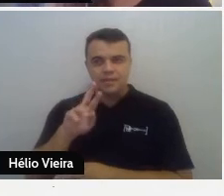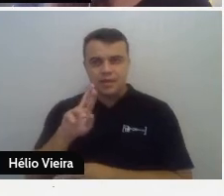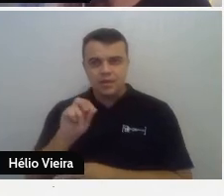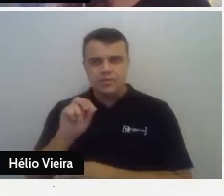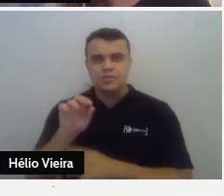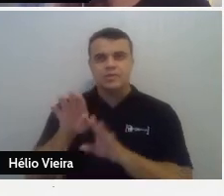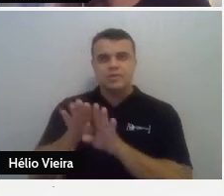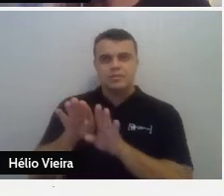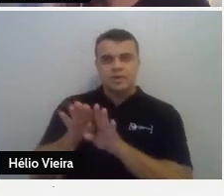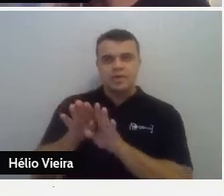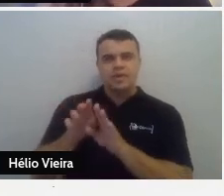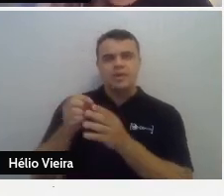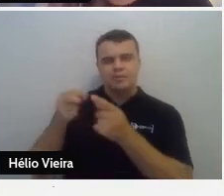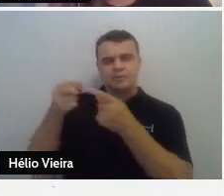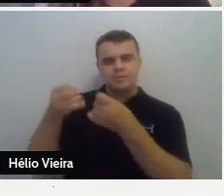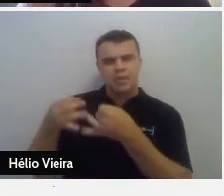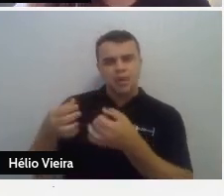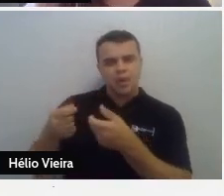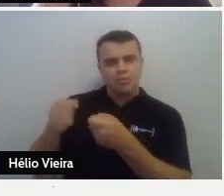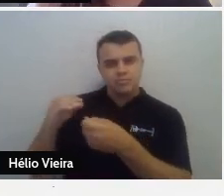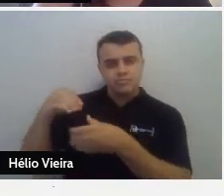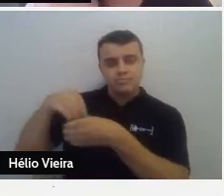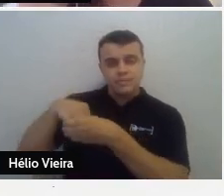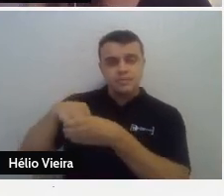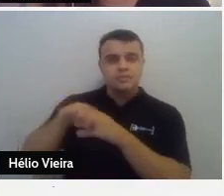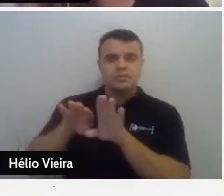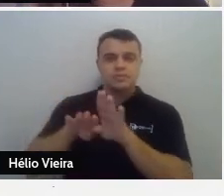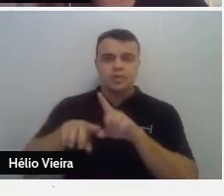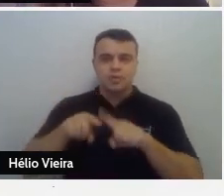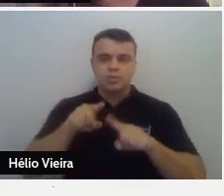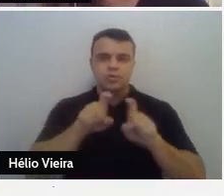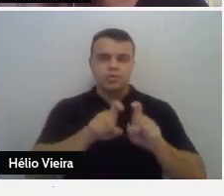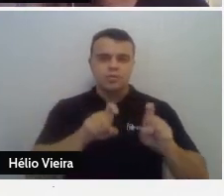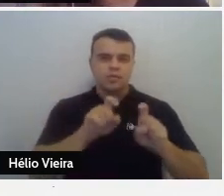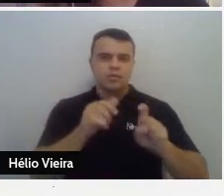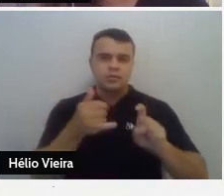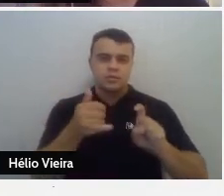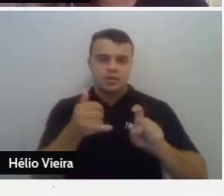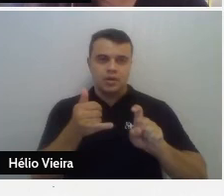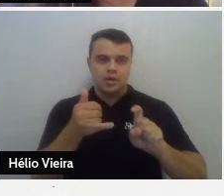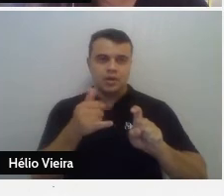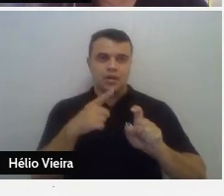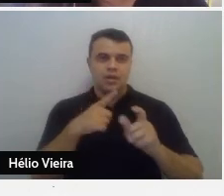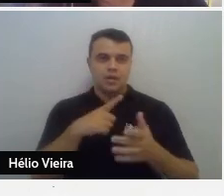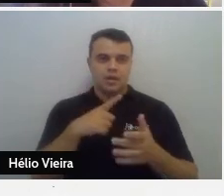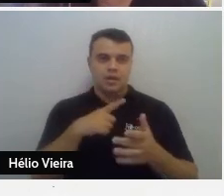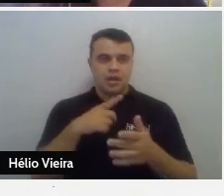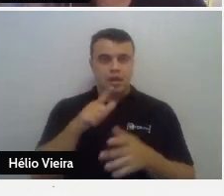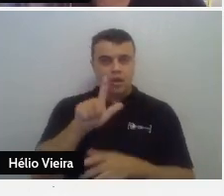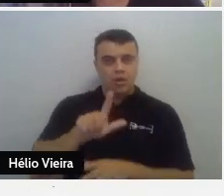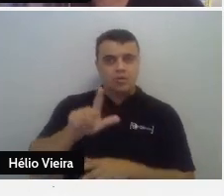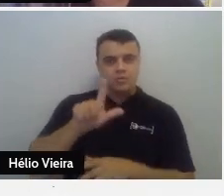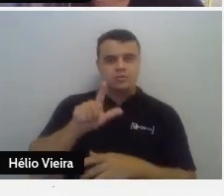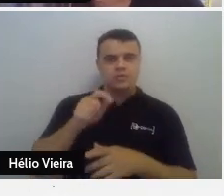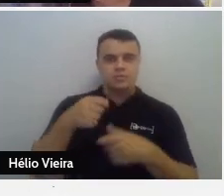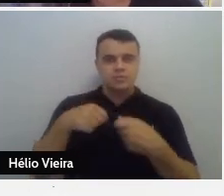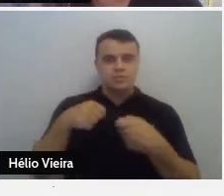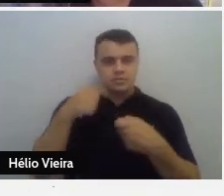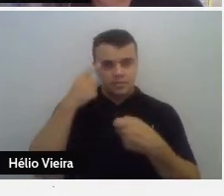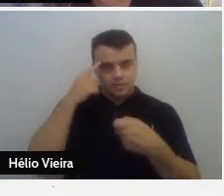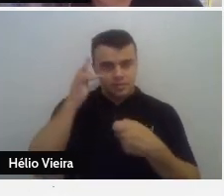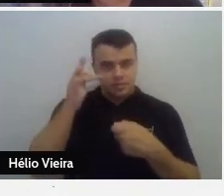falou anteriormente, e os recursos são computador, celular, lógico que mais à frente a gente